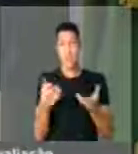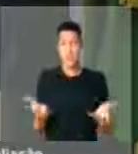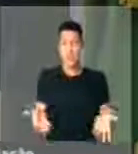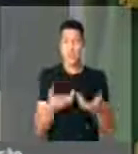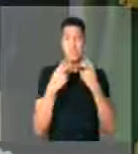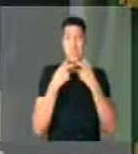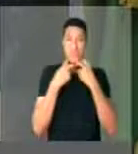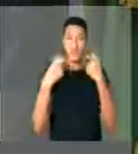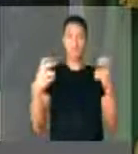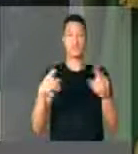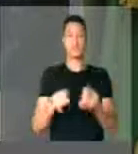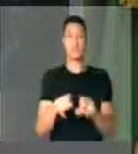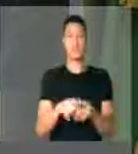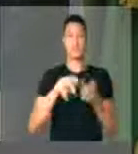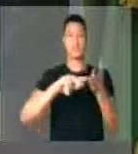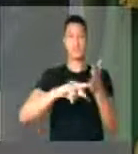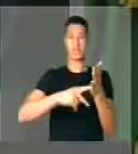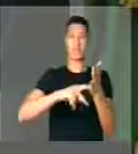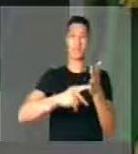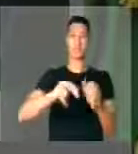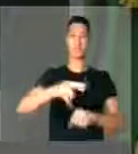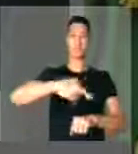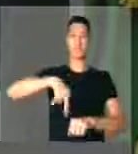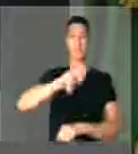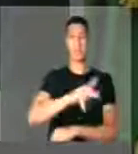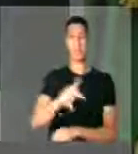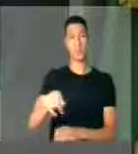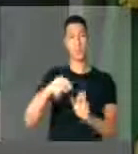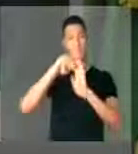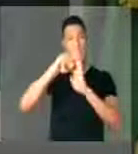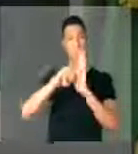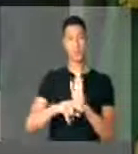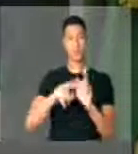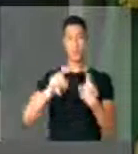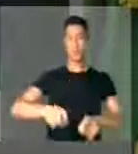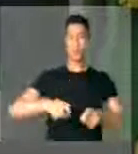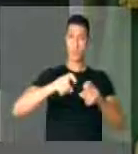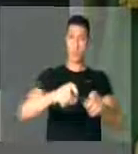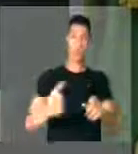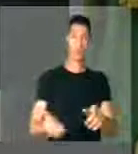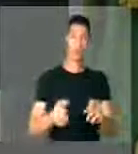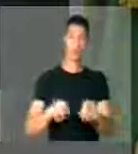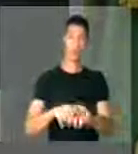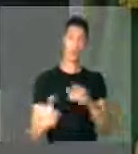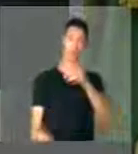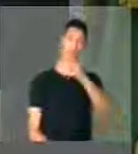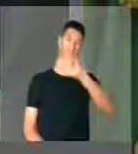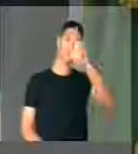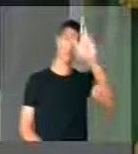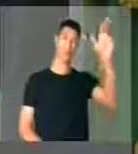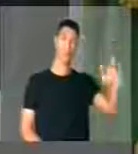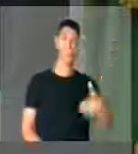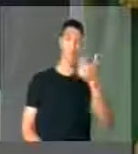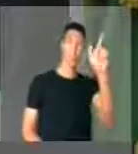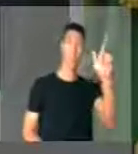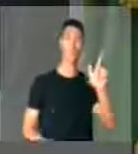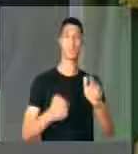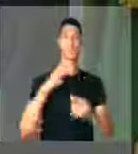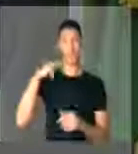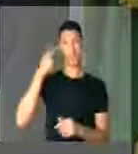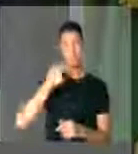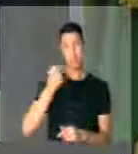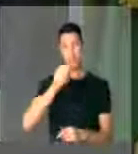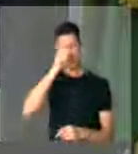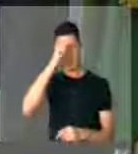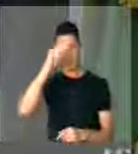aqui a diversos sindicalistas da região, professores, pesquisadores, agricultores, entre outras lideranças,